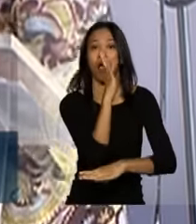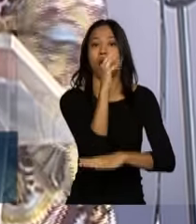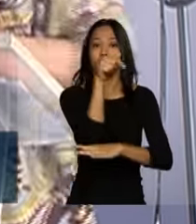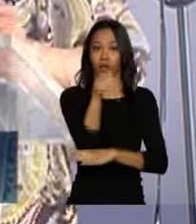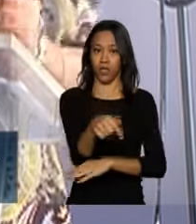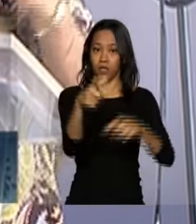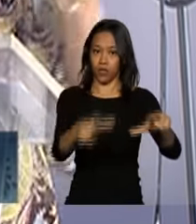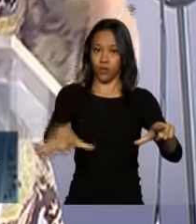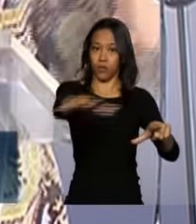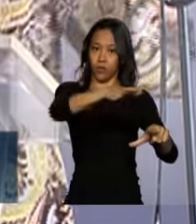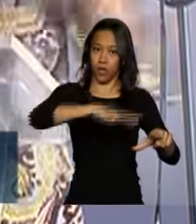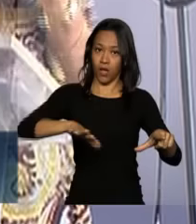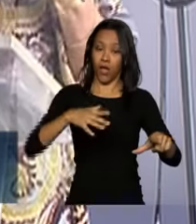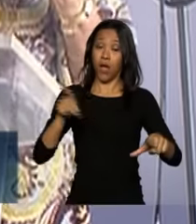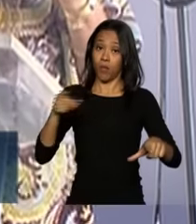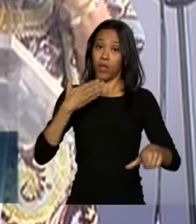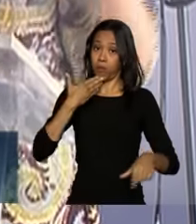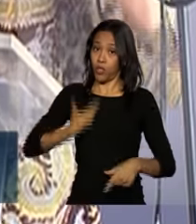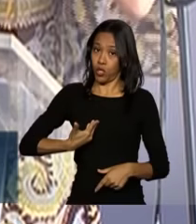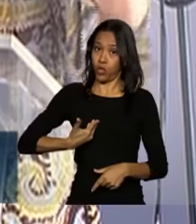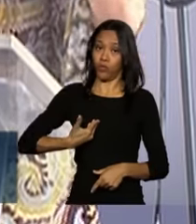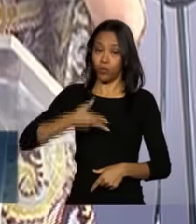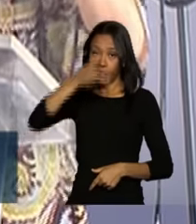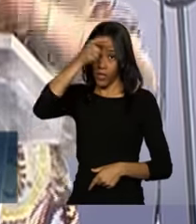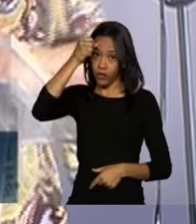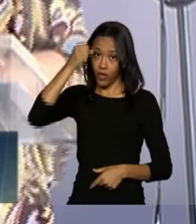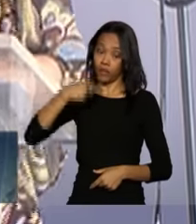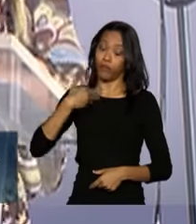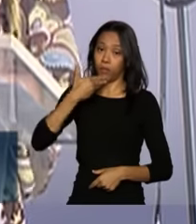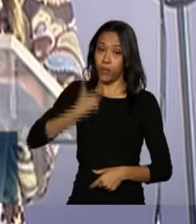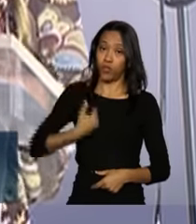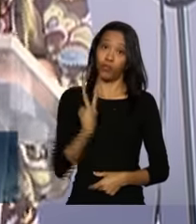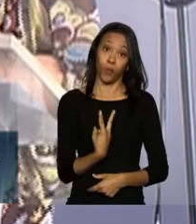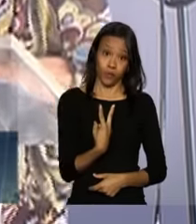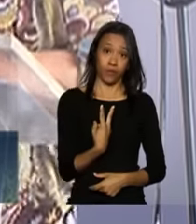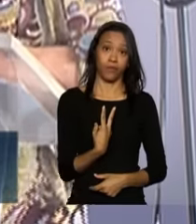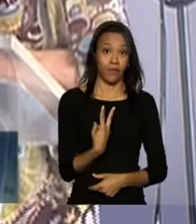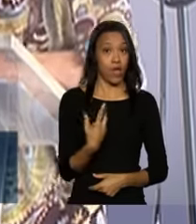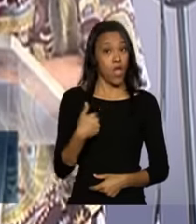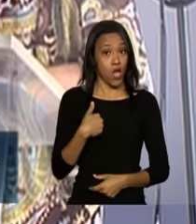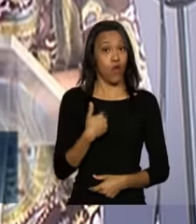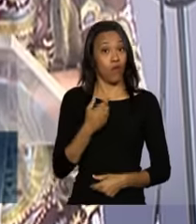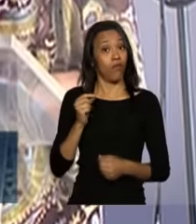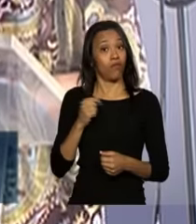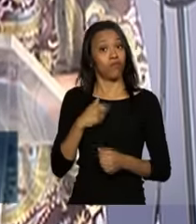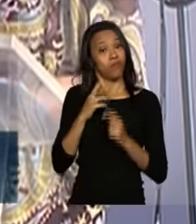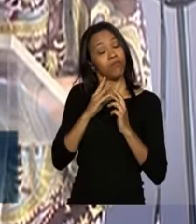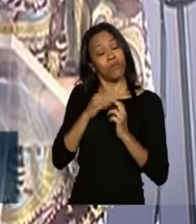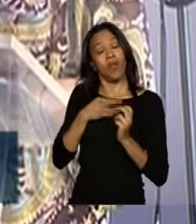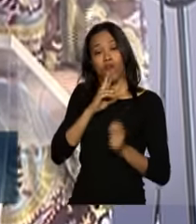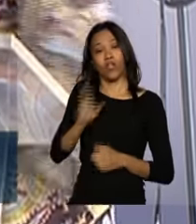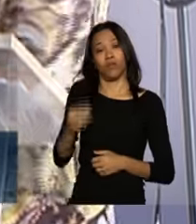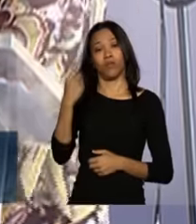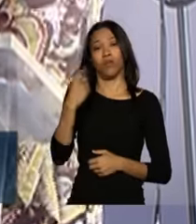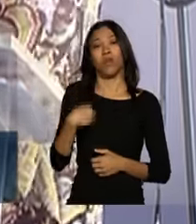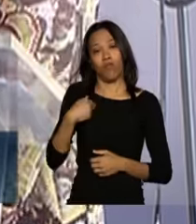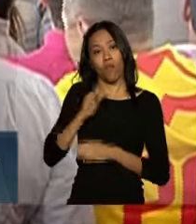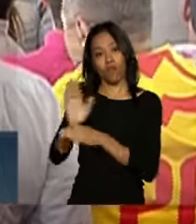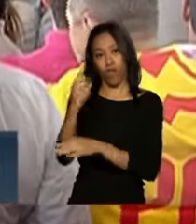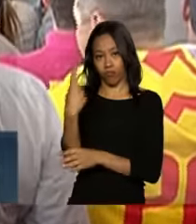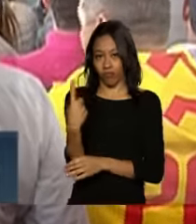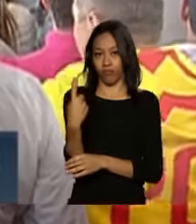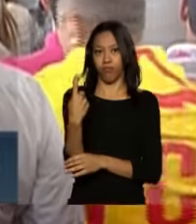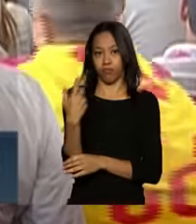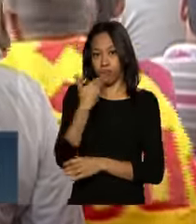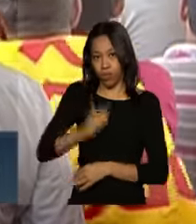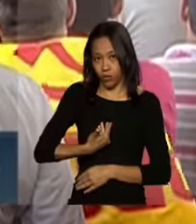O prefeito fez um pedido para mim, dois pedidos. Eu vou fazer um pedido para o prefeito. Prefeito,